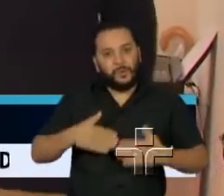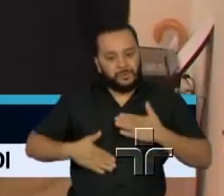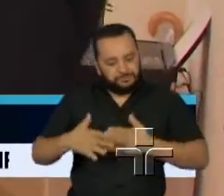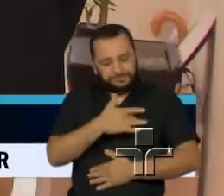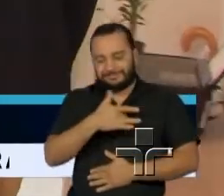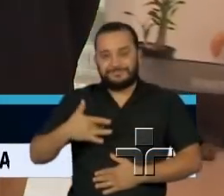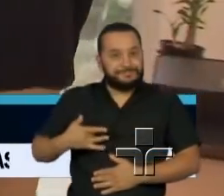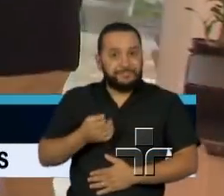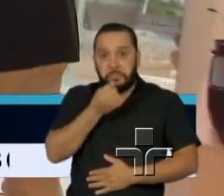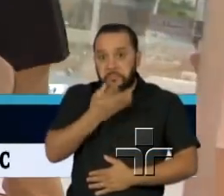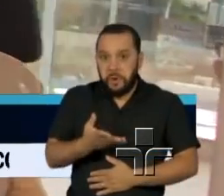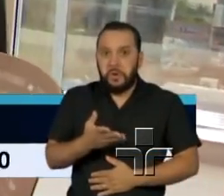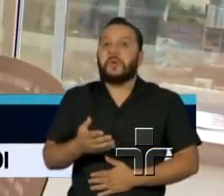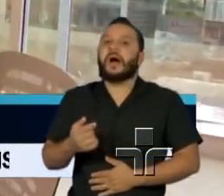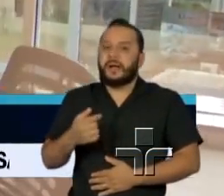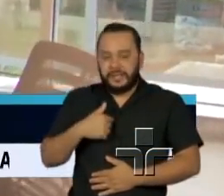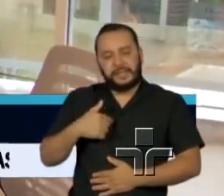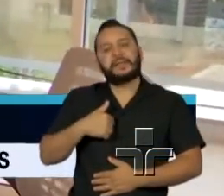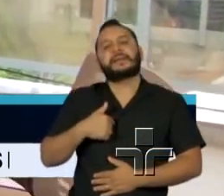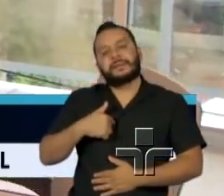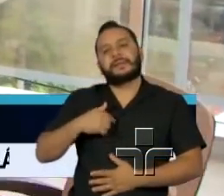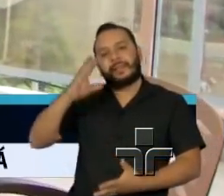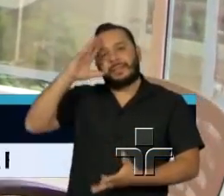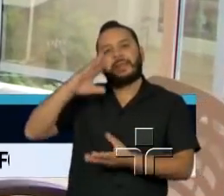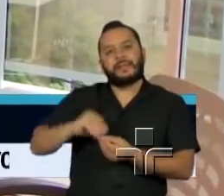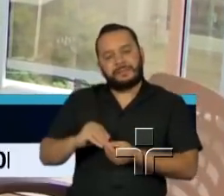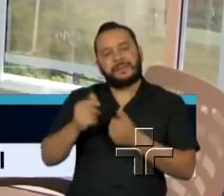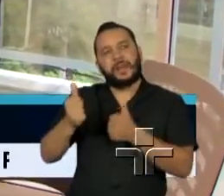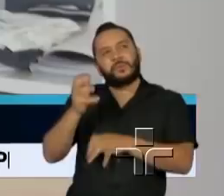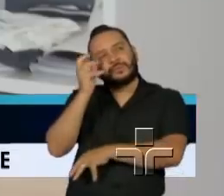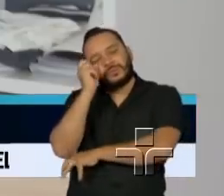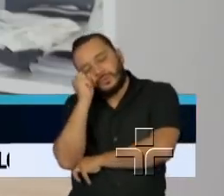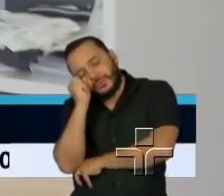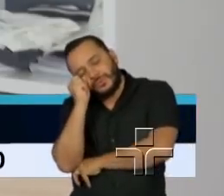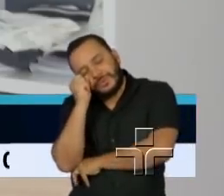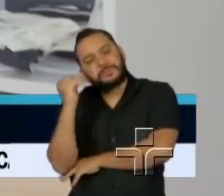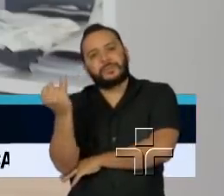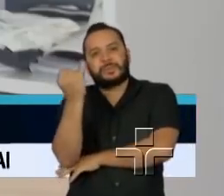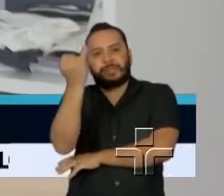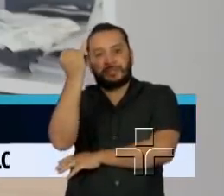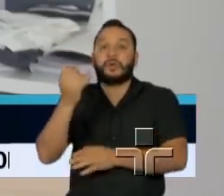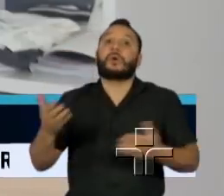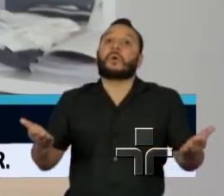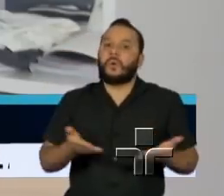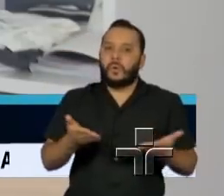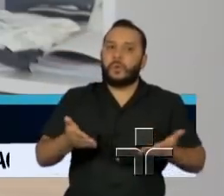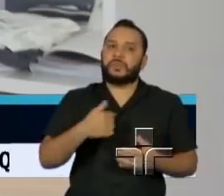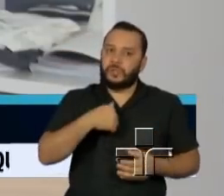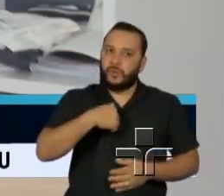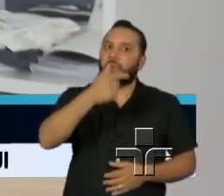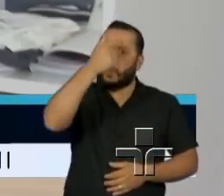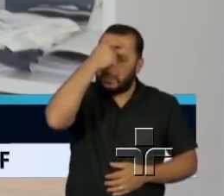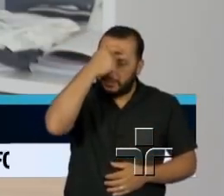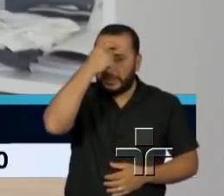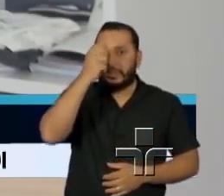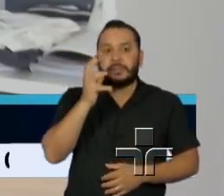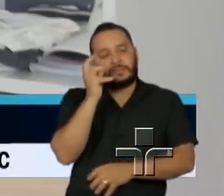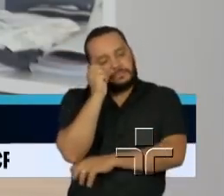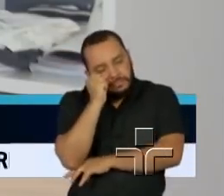que reforçaram o valor que José Carlos sempre deu ao sono. Tenho consciência da necessidade do sono, sempre